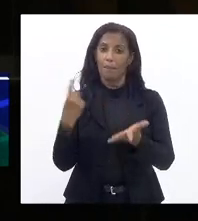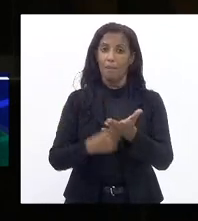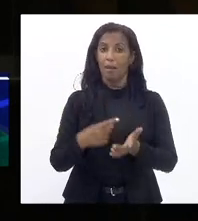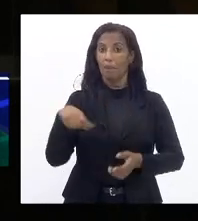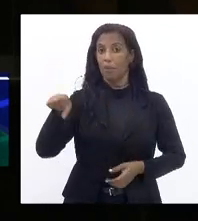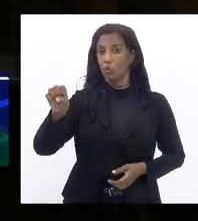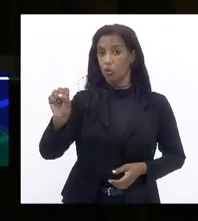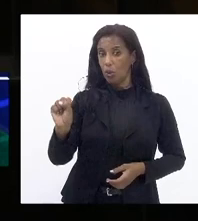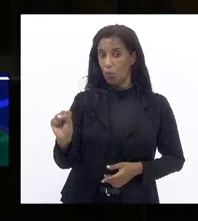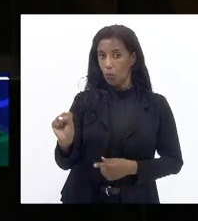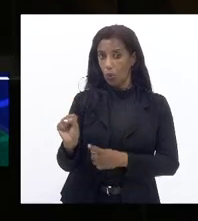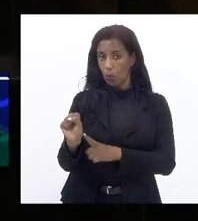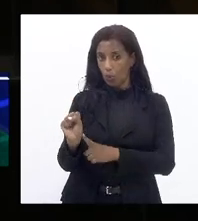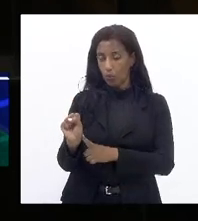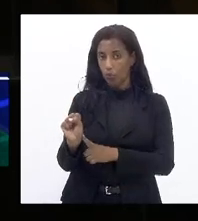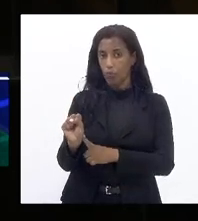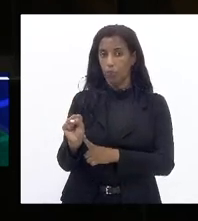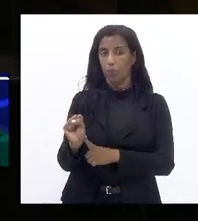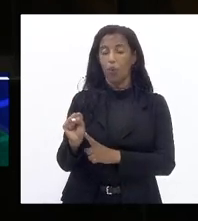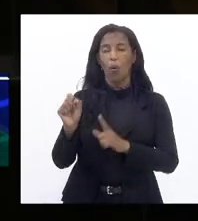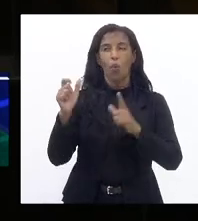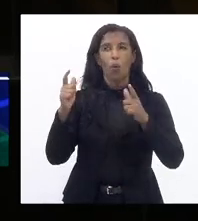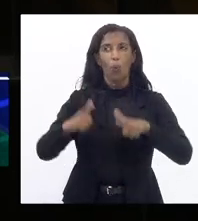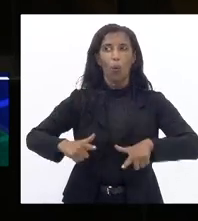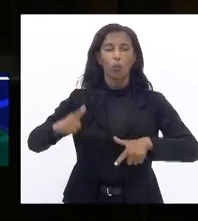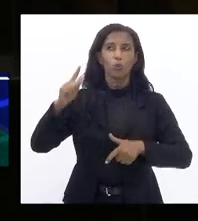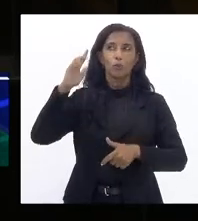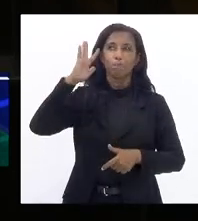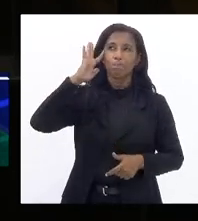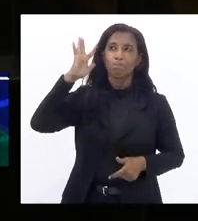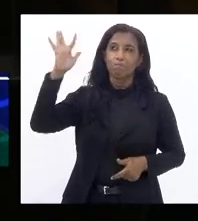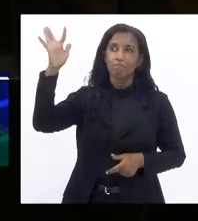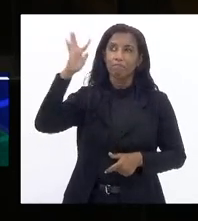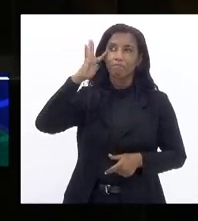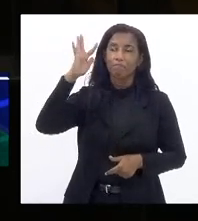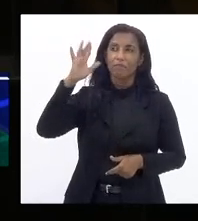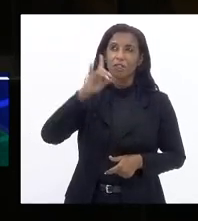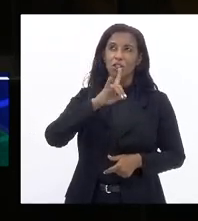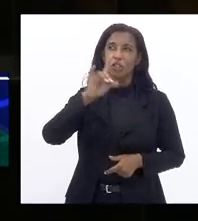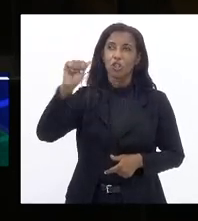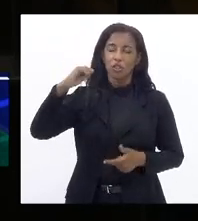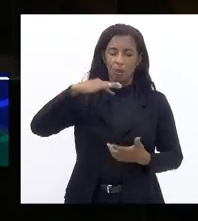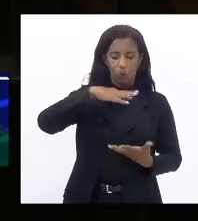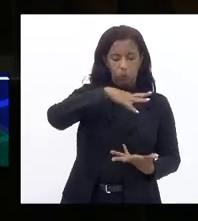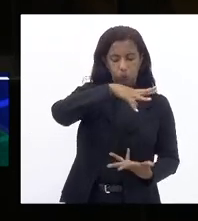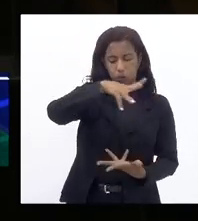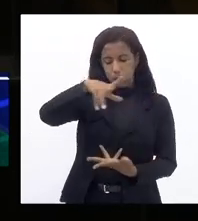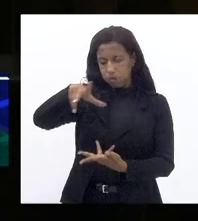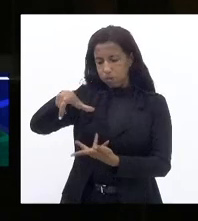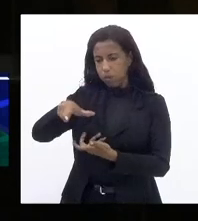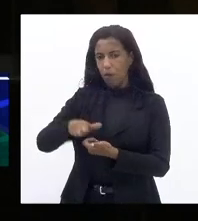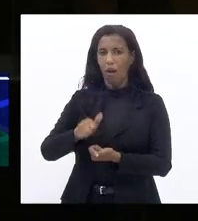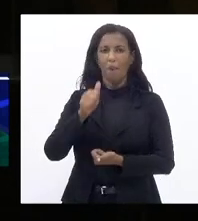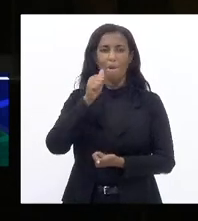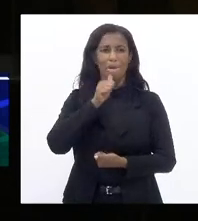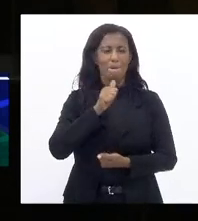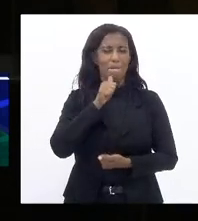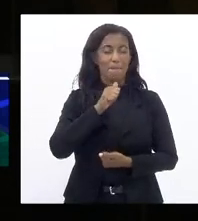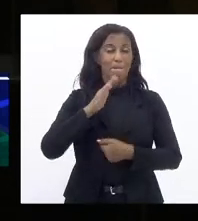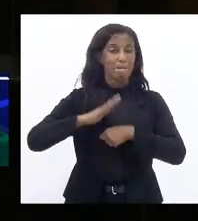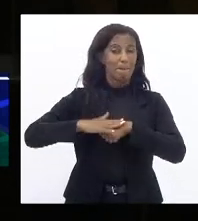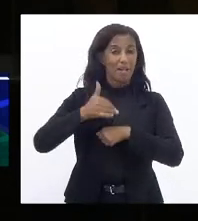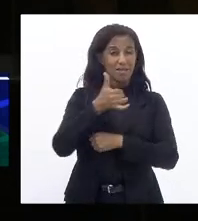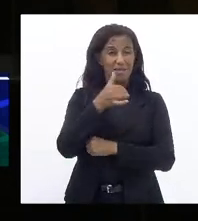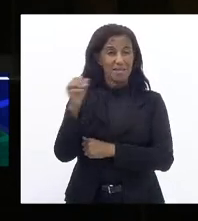8, onde nós fazemos a reflexão, né, do que é o Dia Internacional da Mulher, onde mais de 100